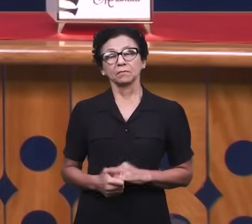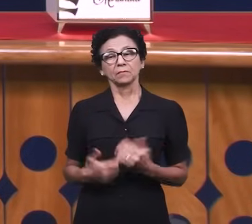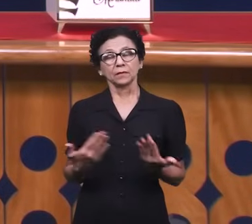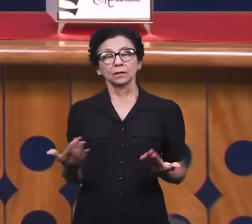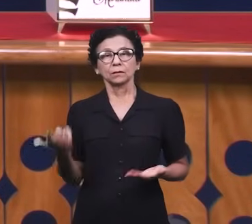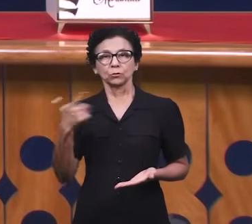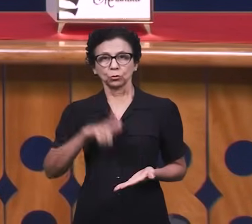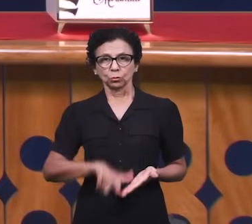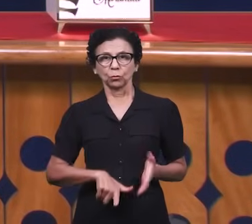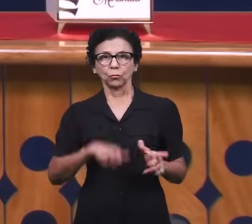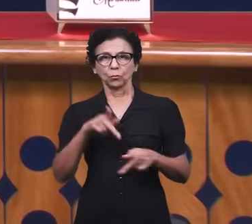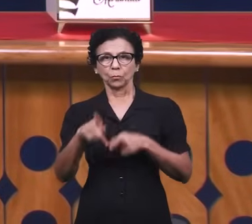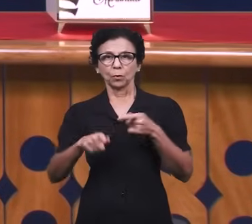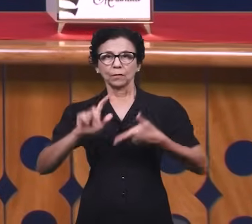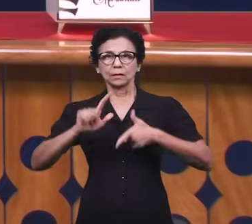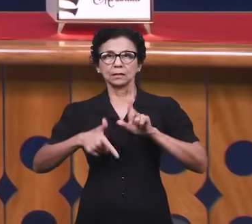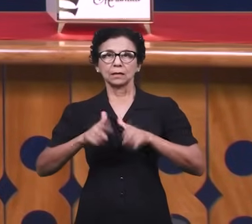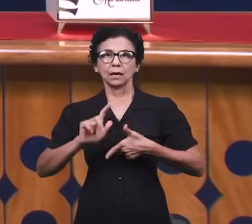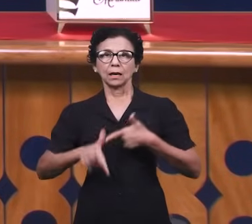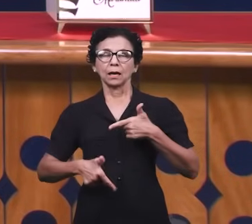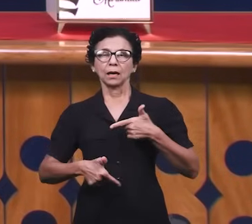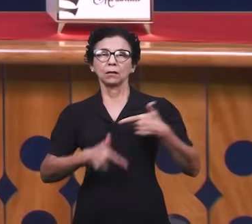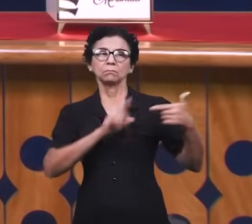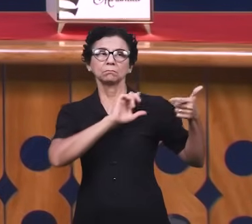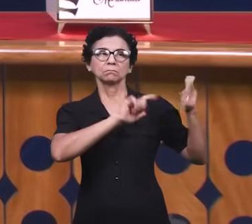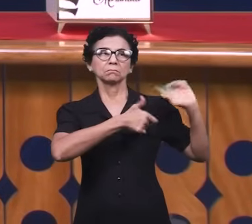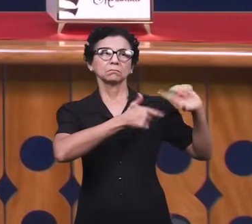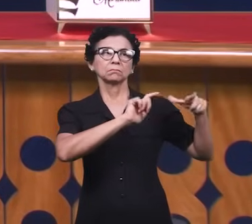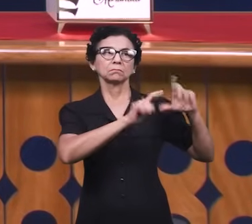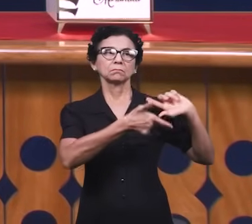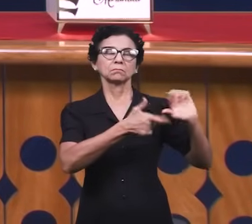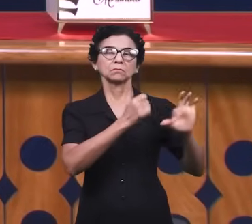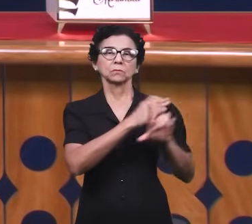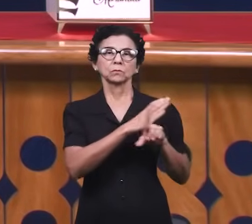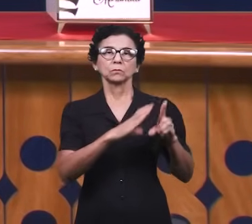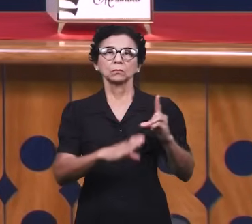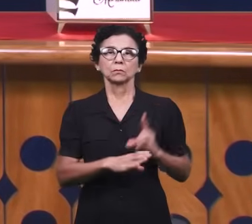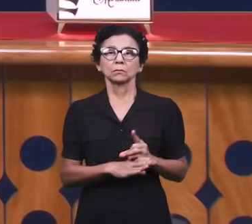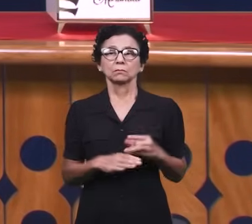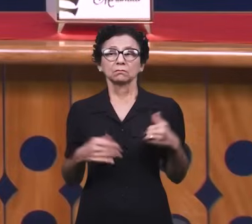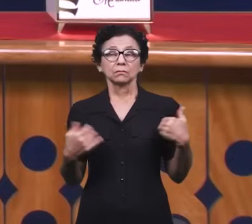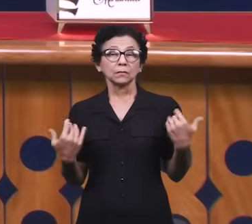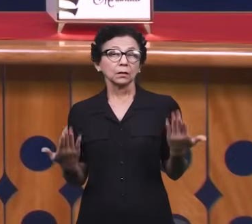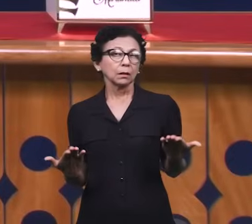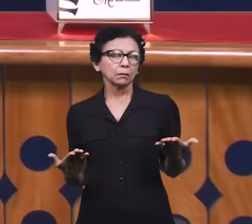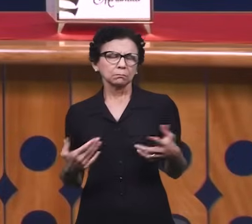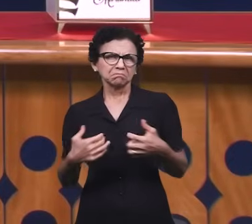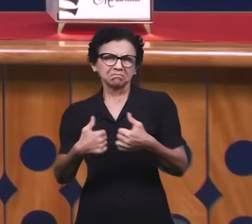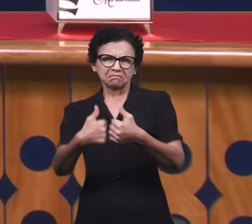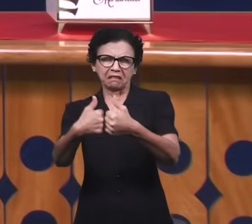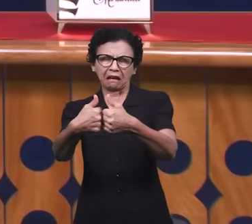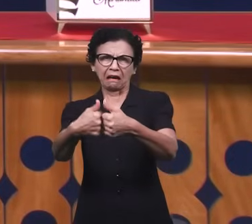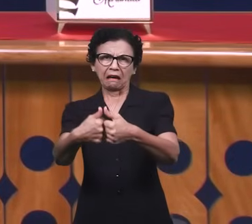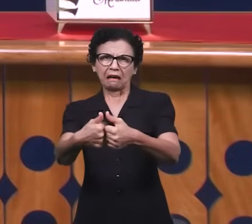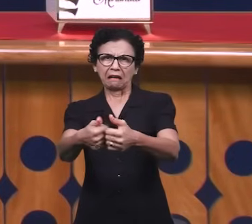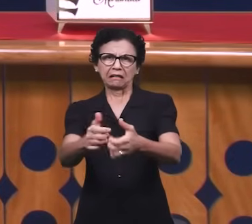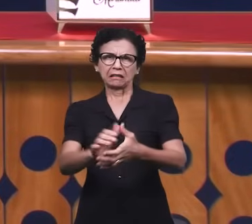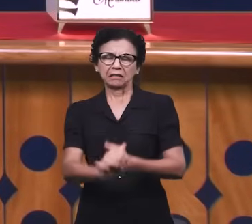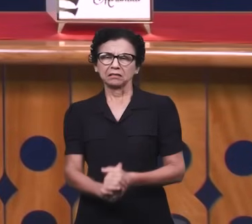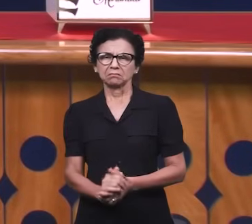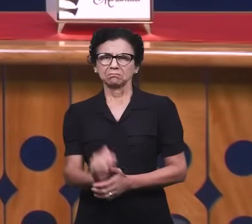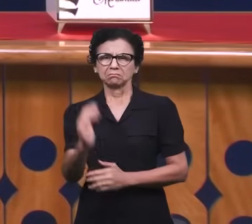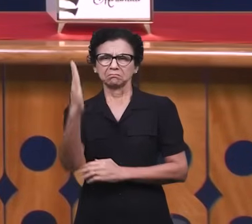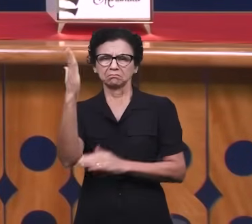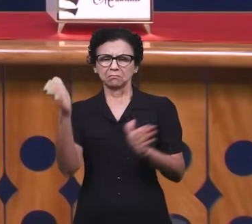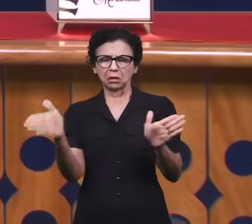estavam vivendo um culto tradicional. Para eles, a arca estava lá, uma caixa de madeira forrada de